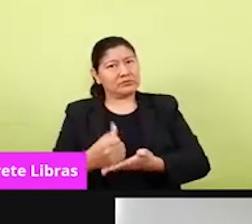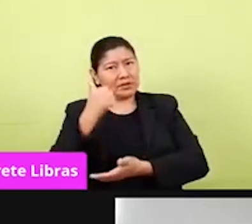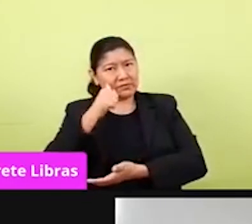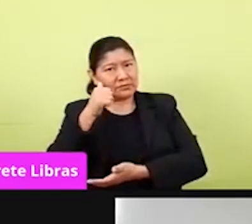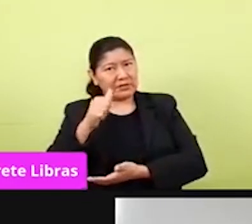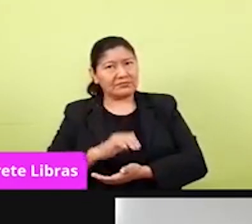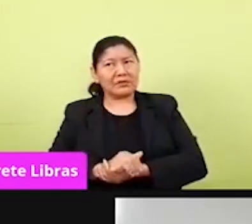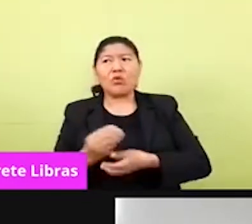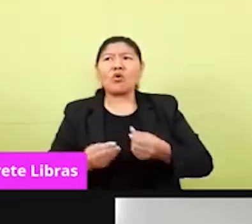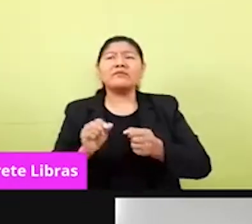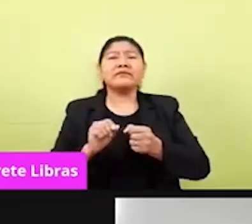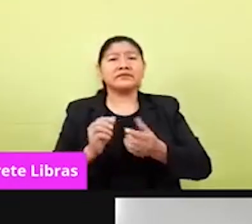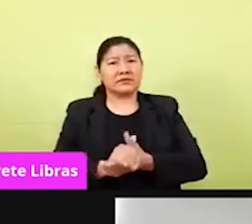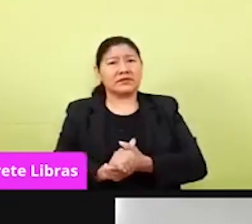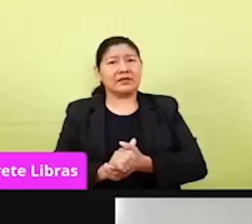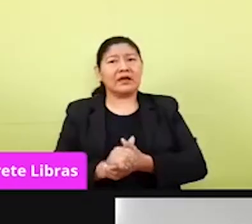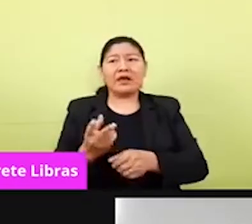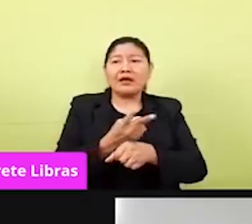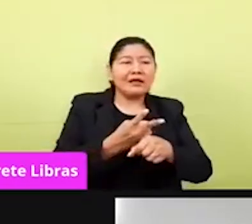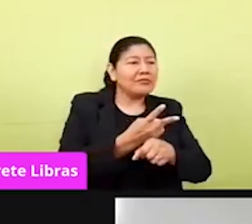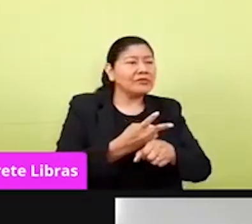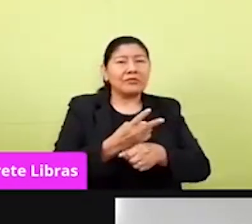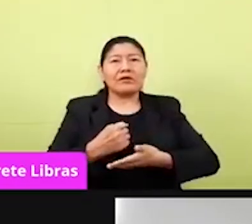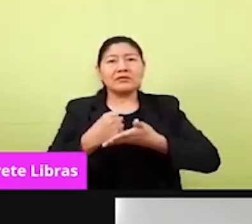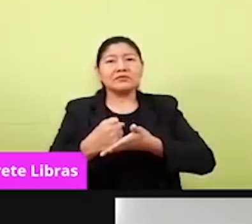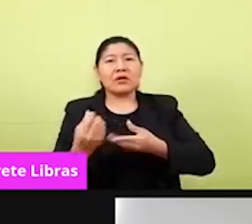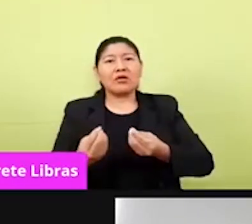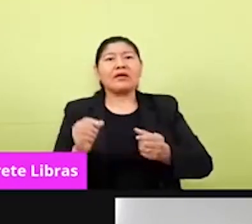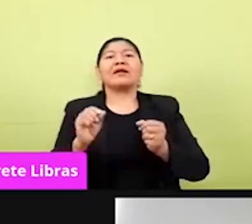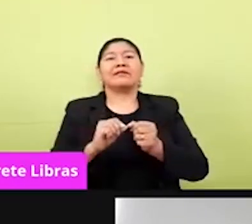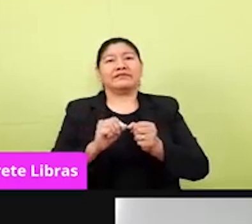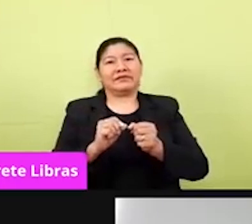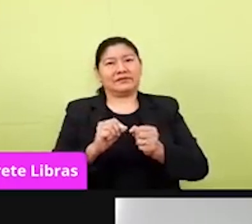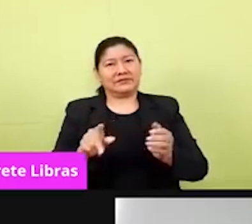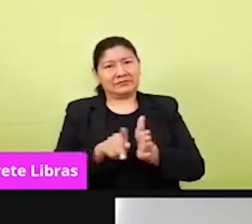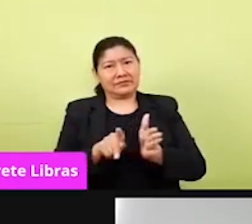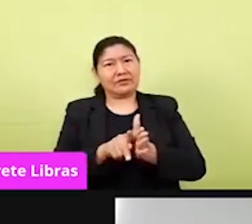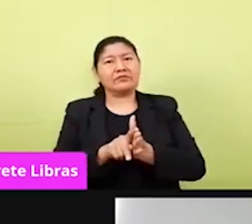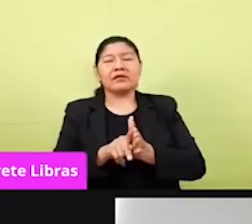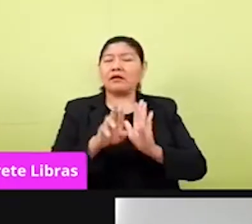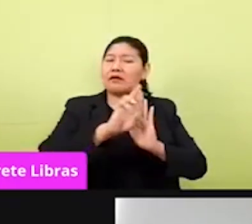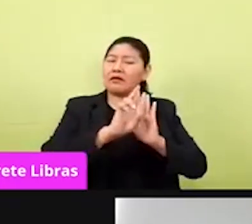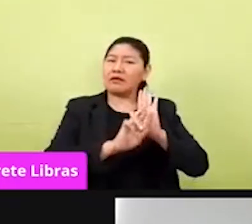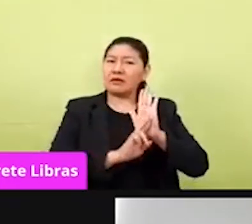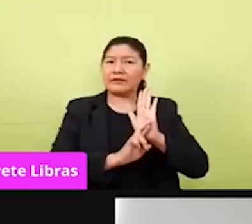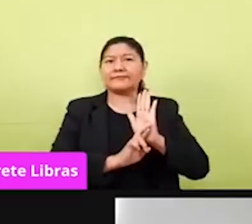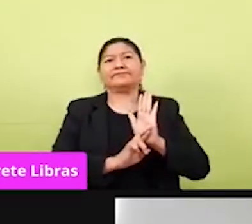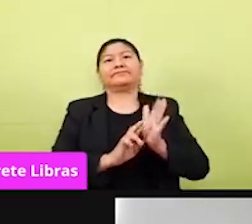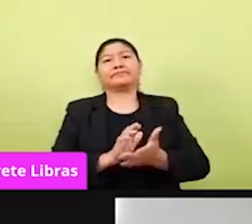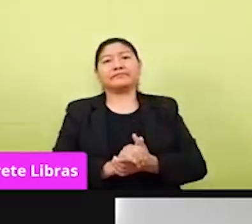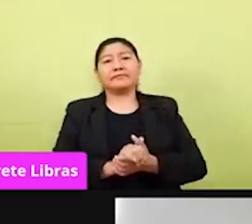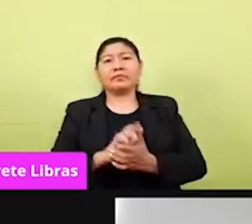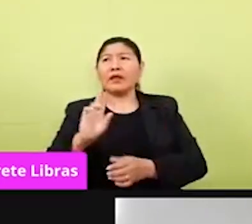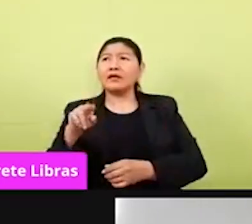plataformas. Então, assim, existe essa matemática, né, que eu estava falando. Se a gente